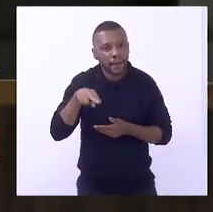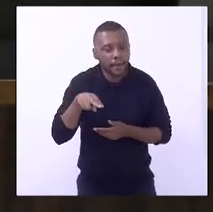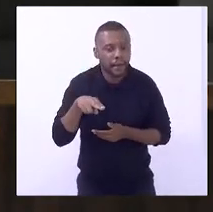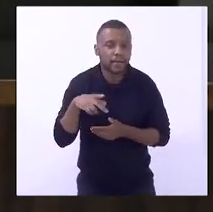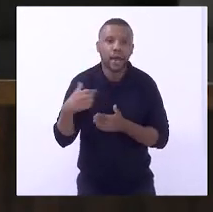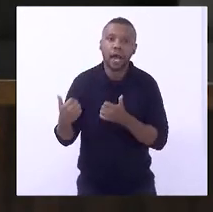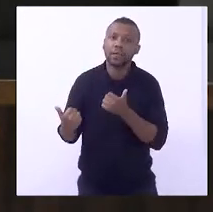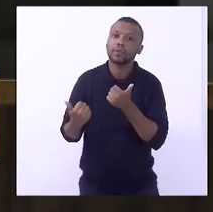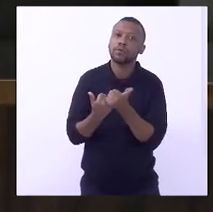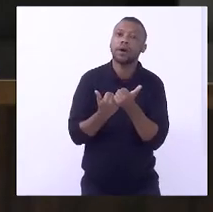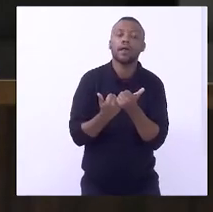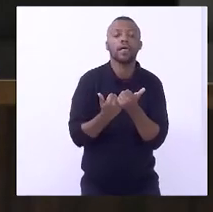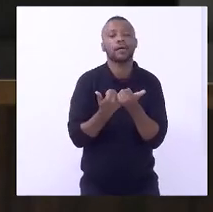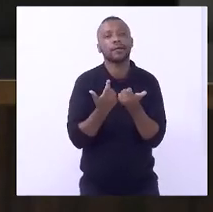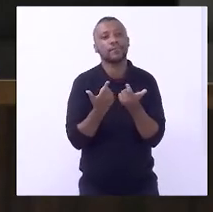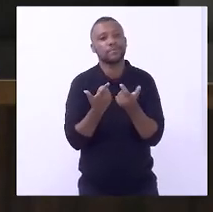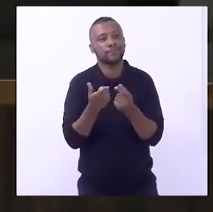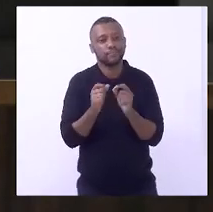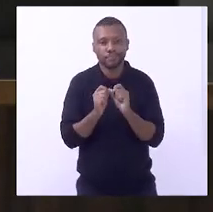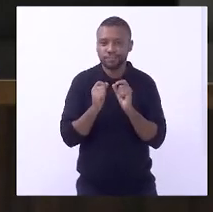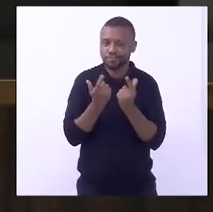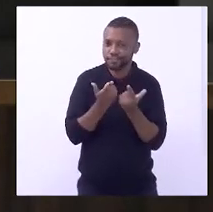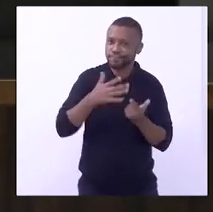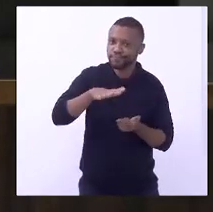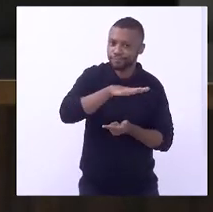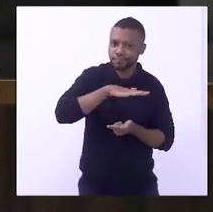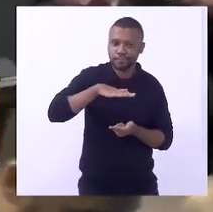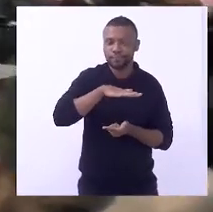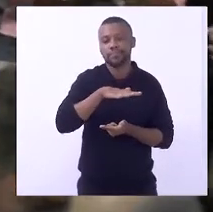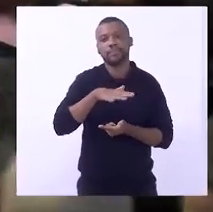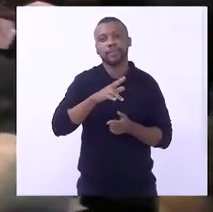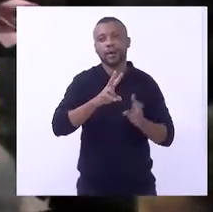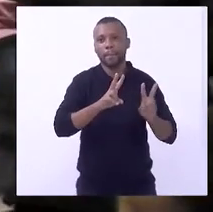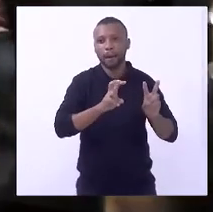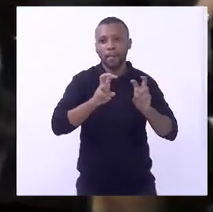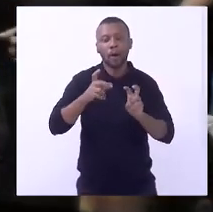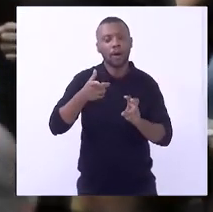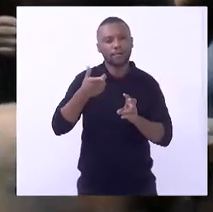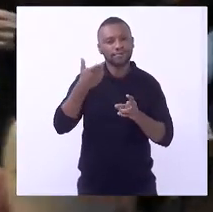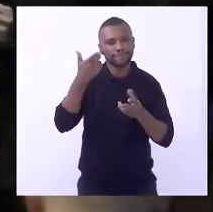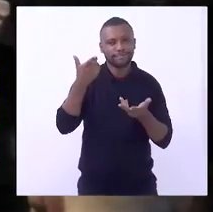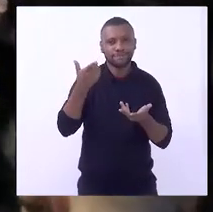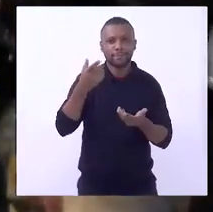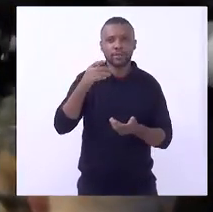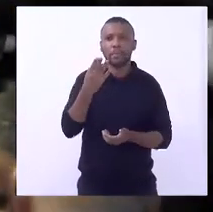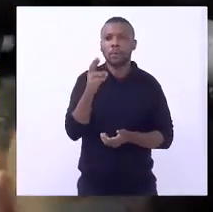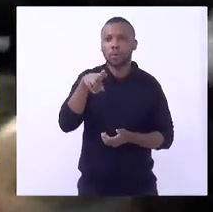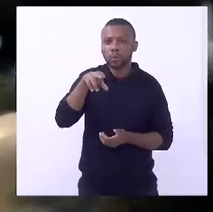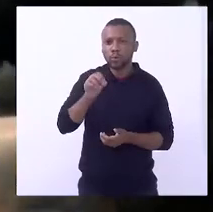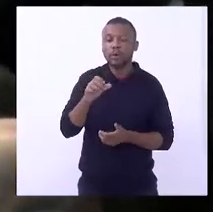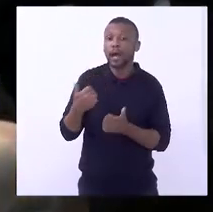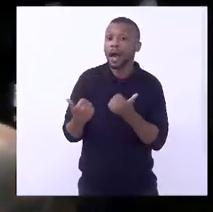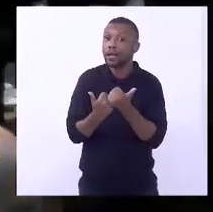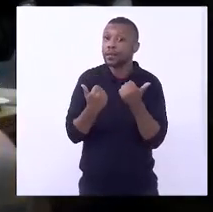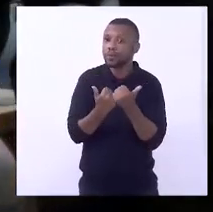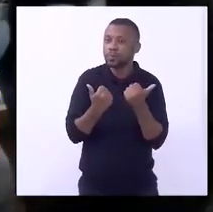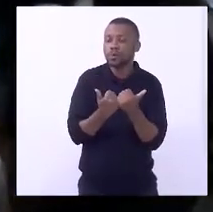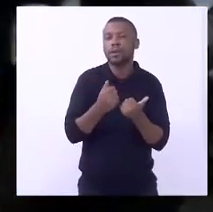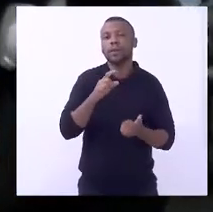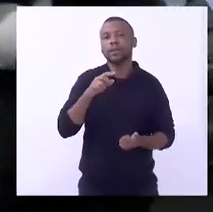da Defensoria. Marcos Antônio de Sá, diretor de Assuntos Legislativos. Bruno Razan, assessor legislativo da